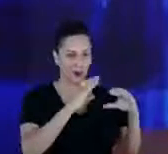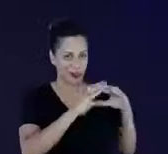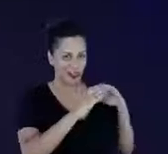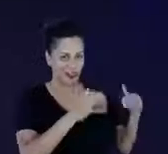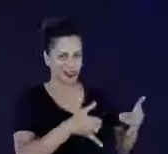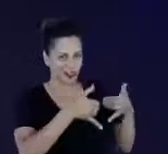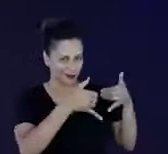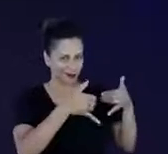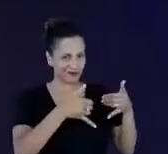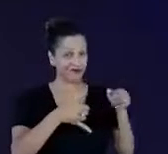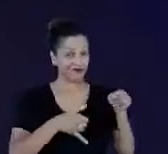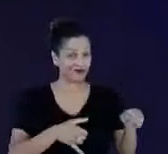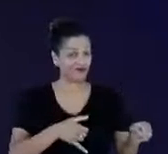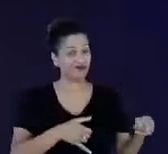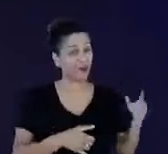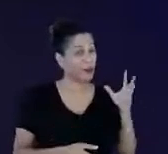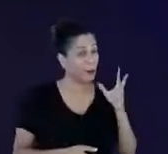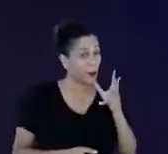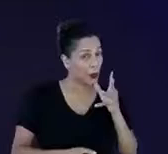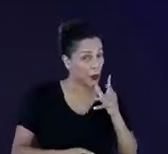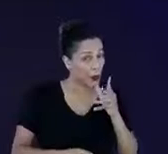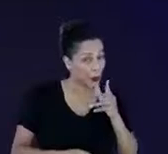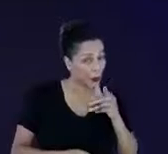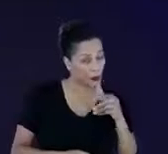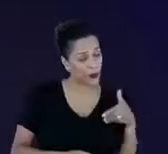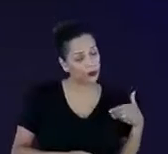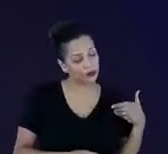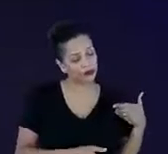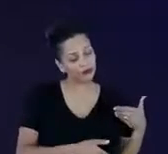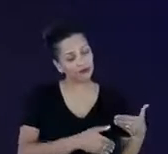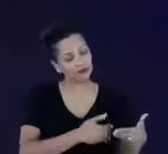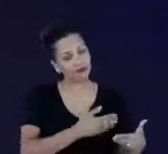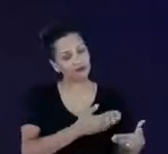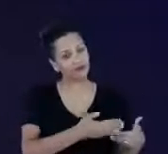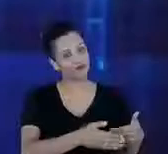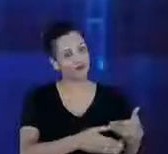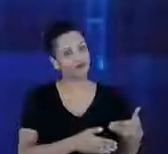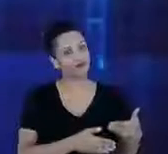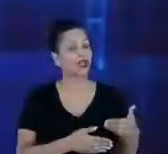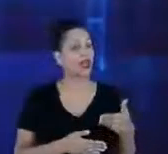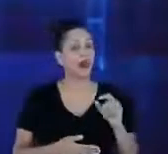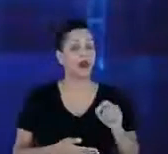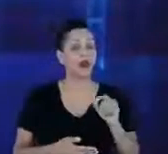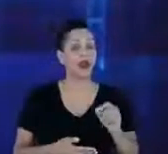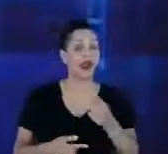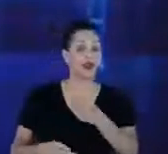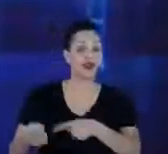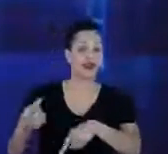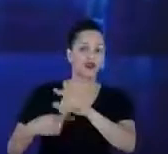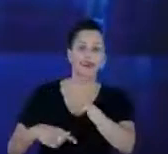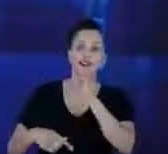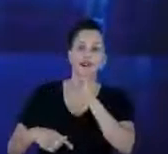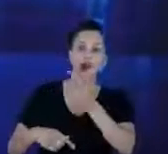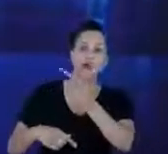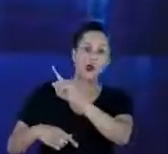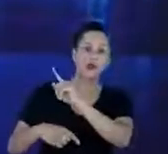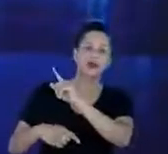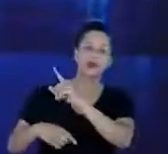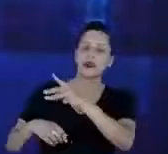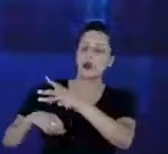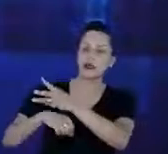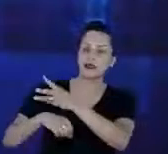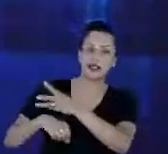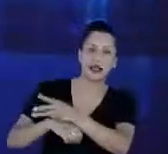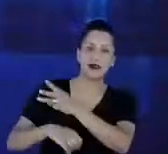telecomunicações por e lento para Inovar e isso permitiu que a Inovação over-the-top WhatsApp os smartphones